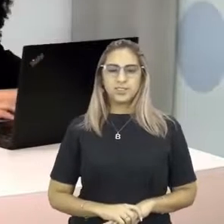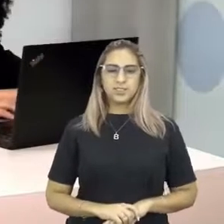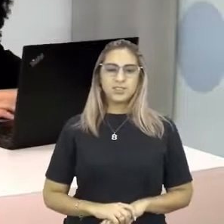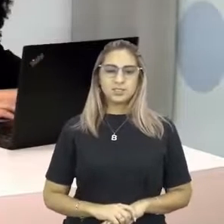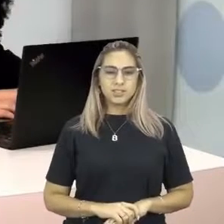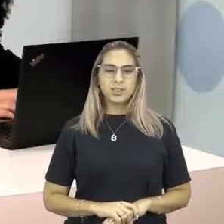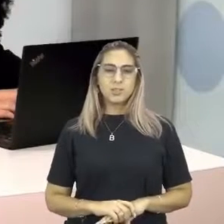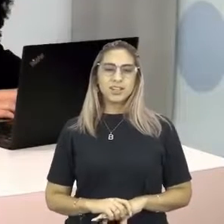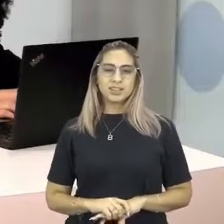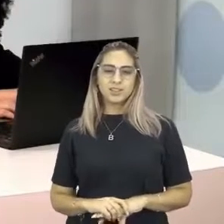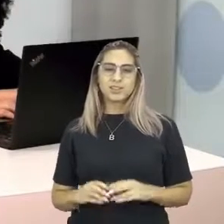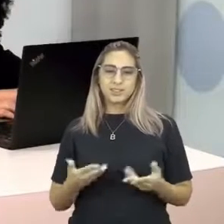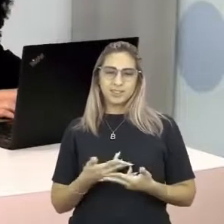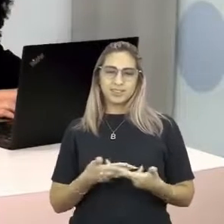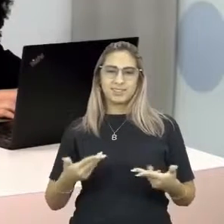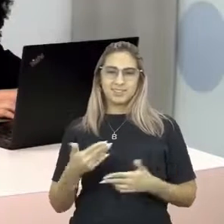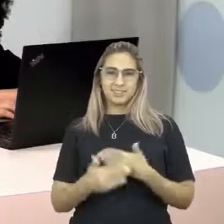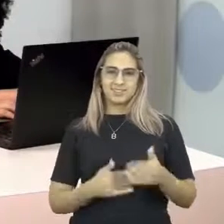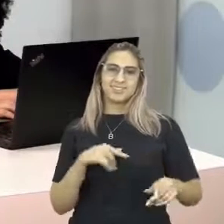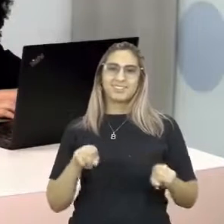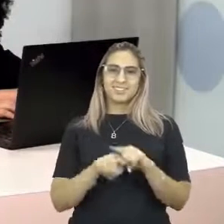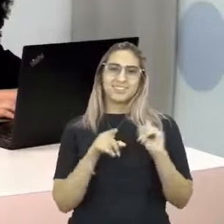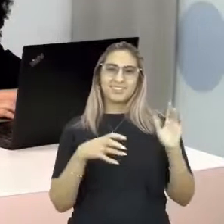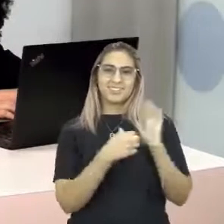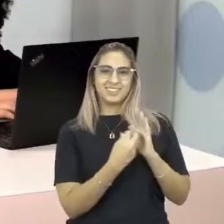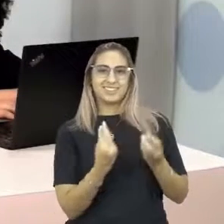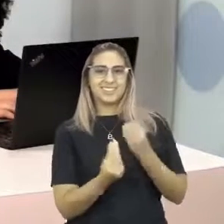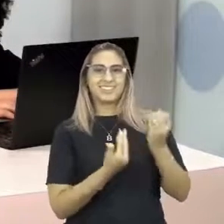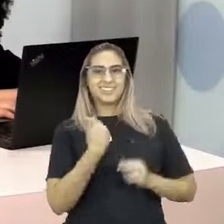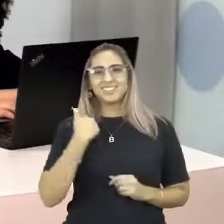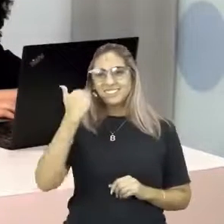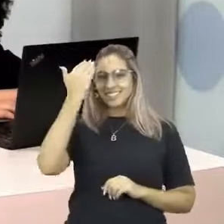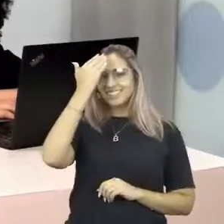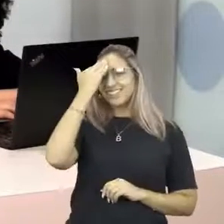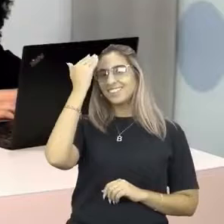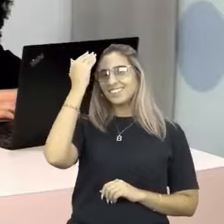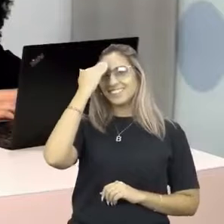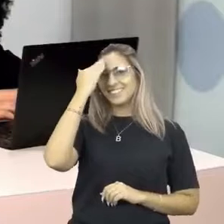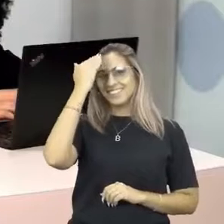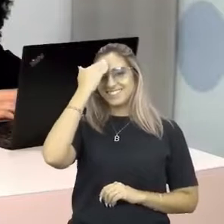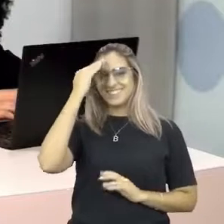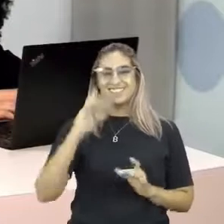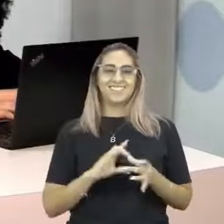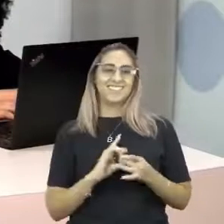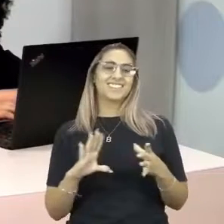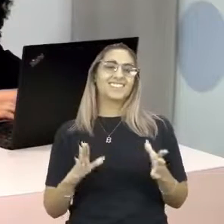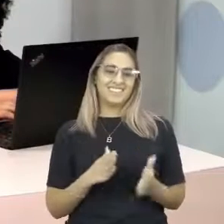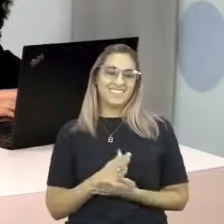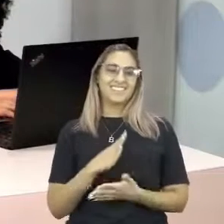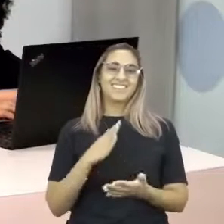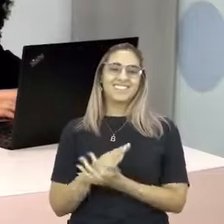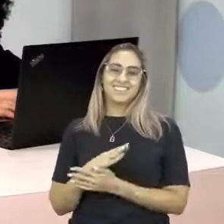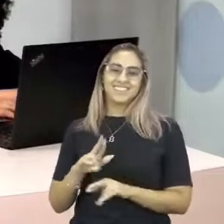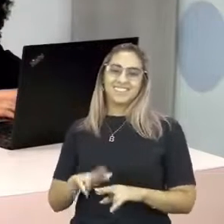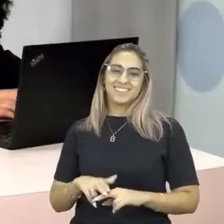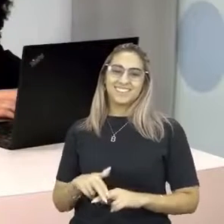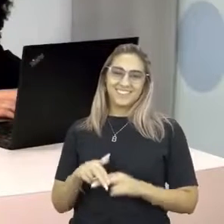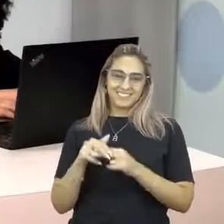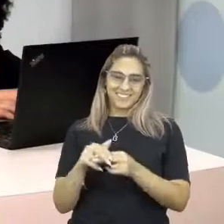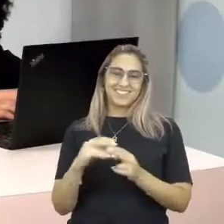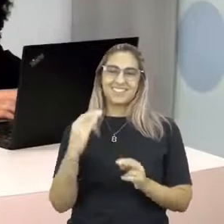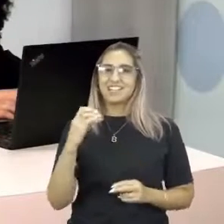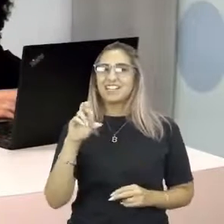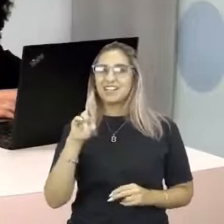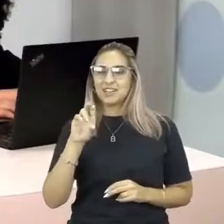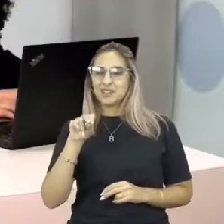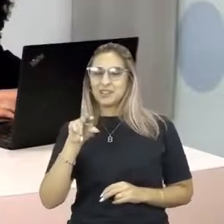mais, minha classificação, quando é que eu vou saber da minha classificação? Ela não está disponível aqui ainda por conta do